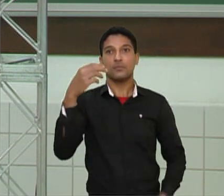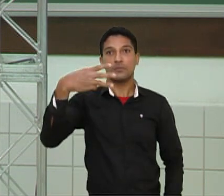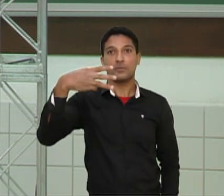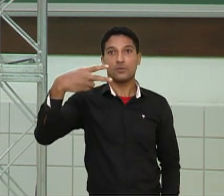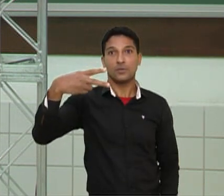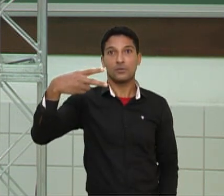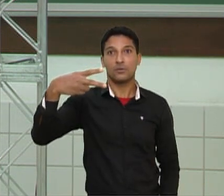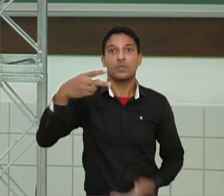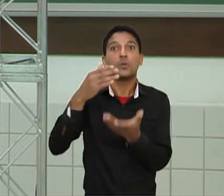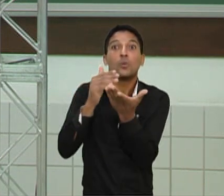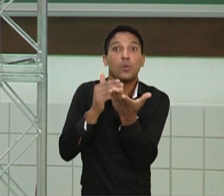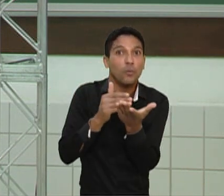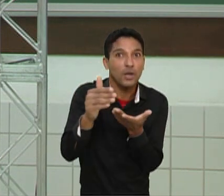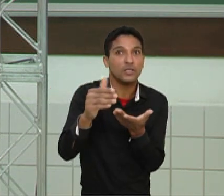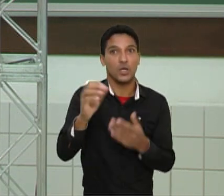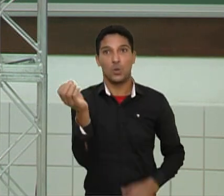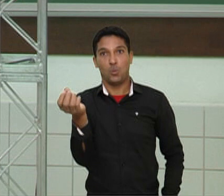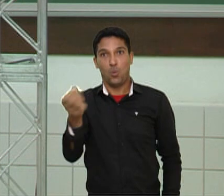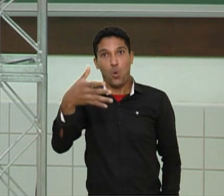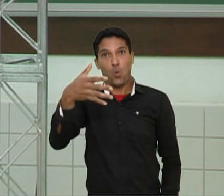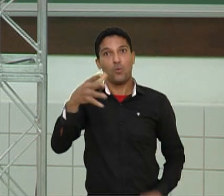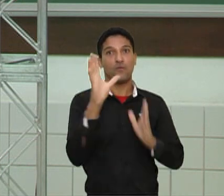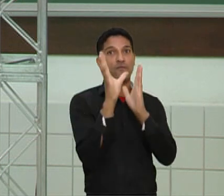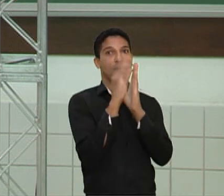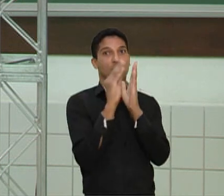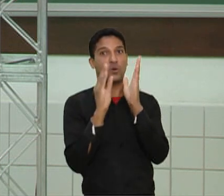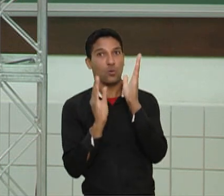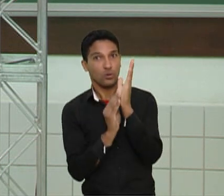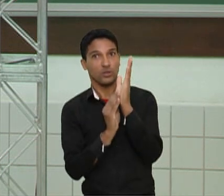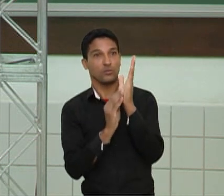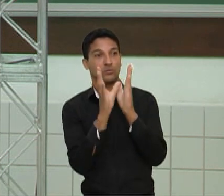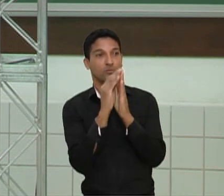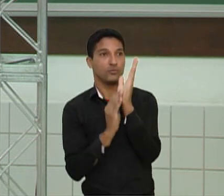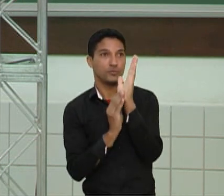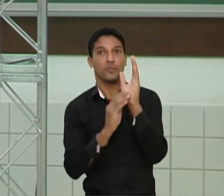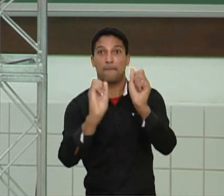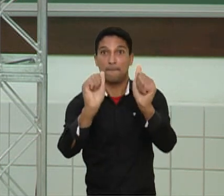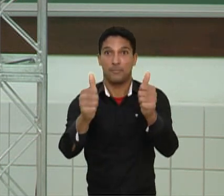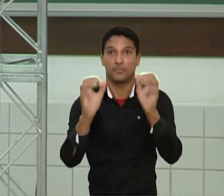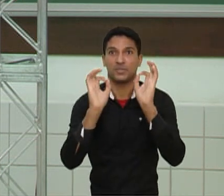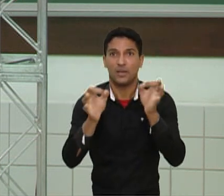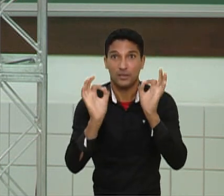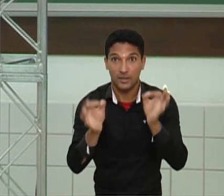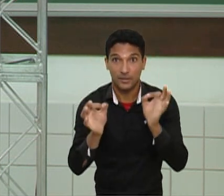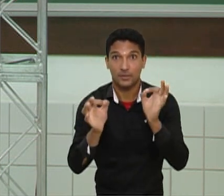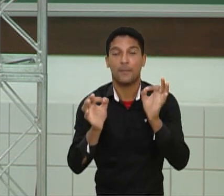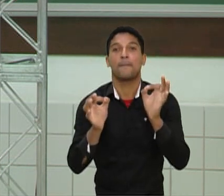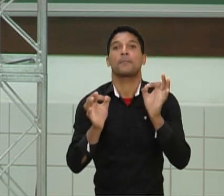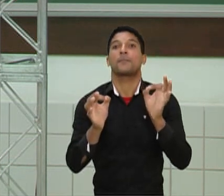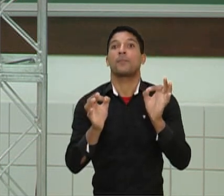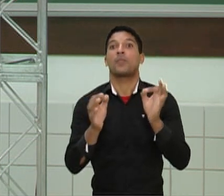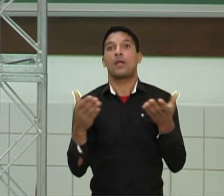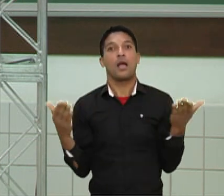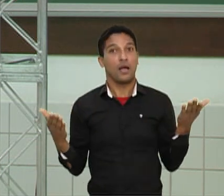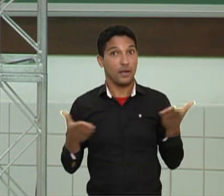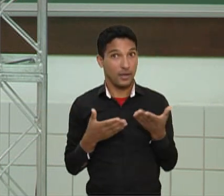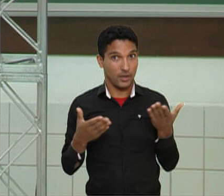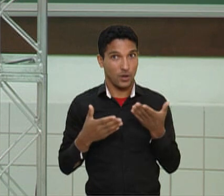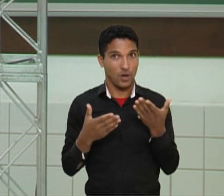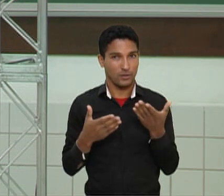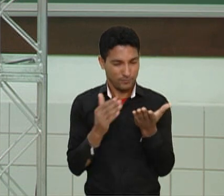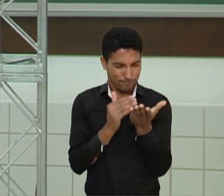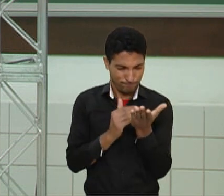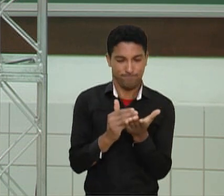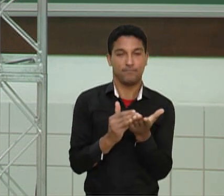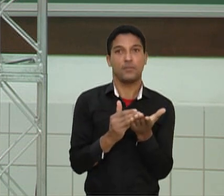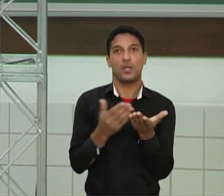nós vamos iniciar um novo conteúdo, tá certo? Então, nós vamos fazer uma introdução para